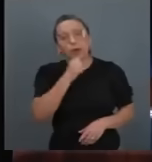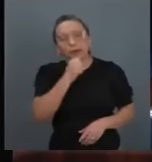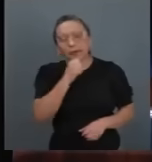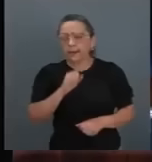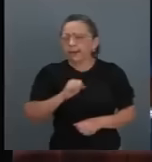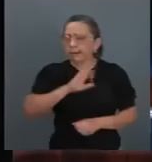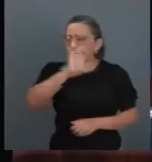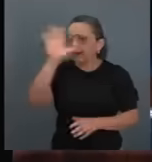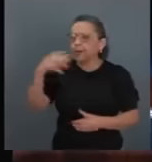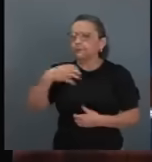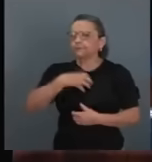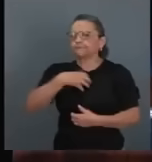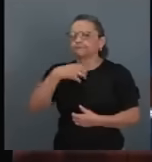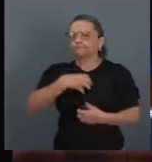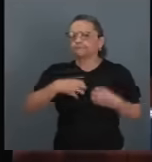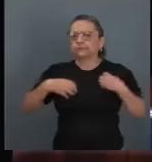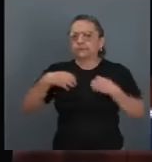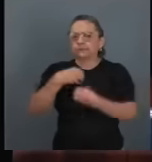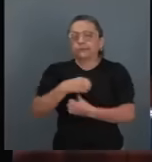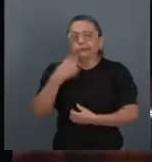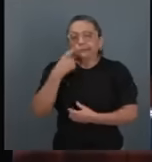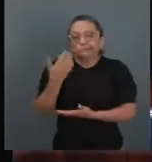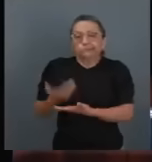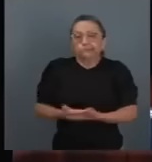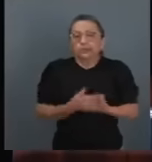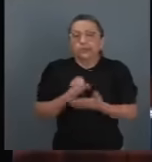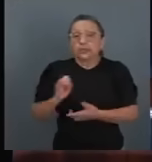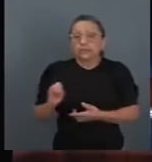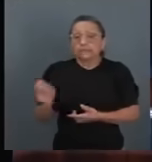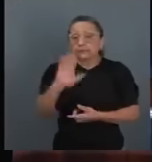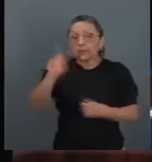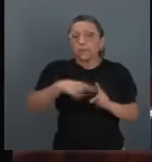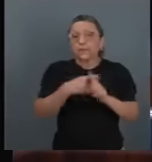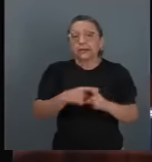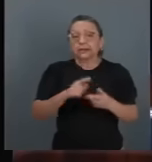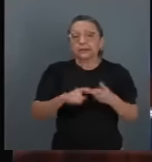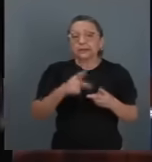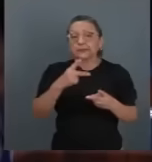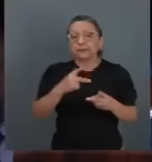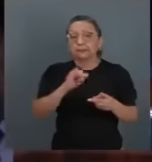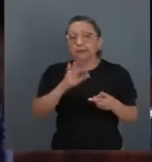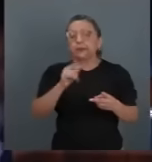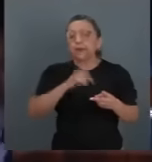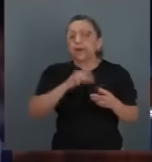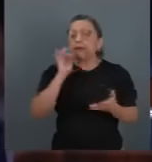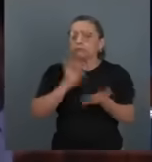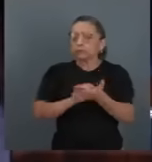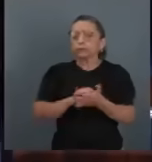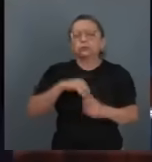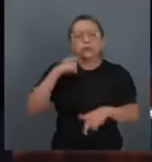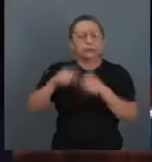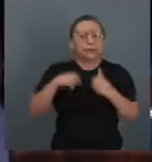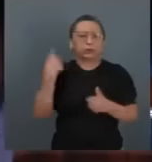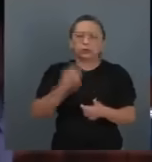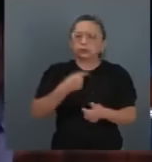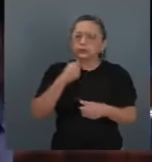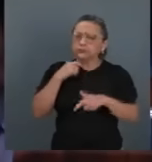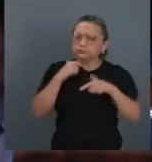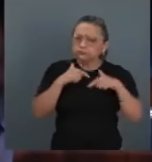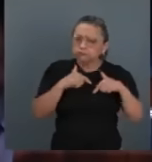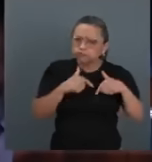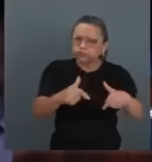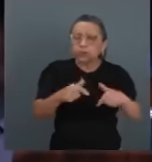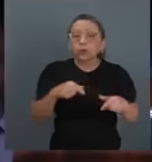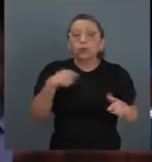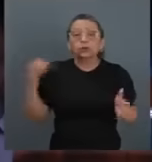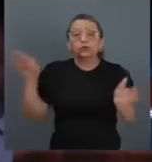claro, essa minha visão de que a inflação mais PIB foi um caminho que nós construímos. E quando eu cheguei